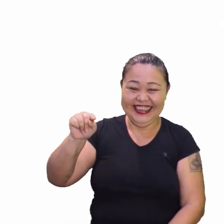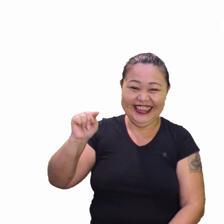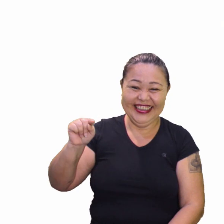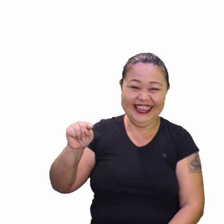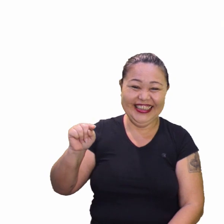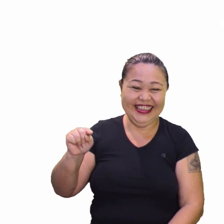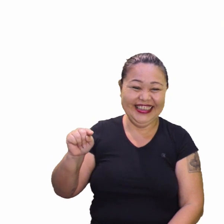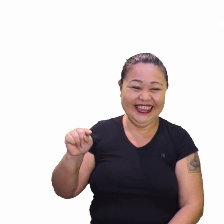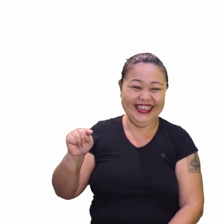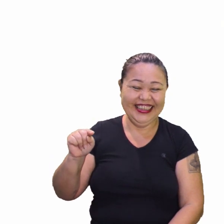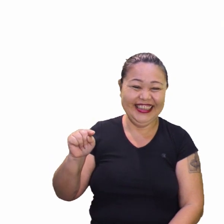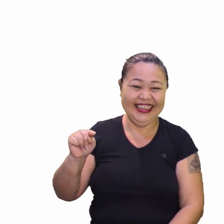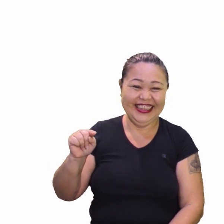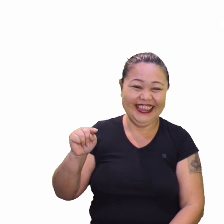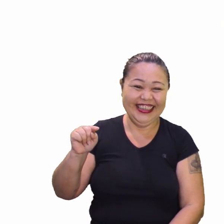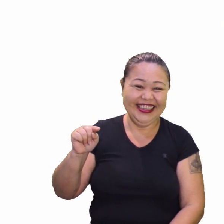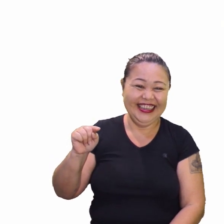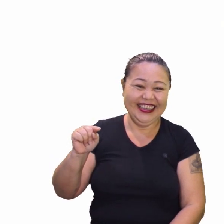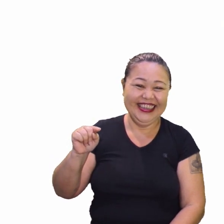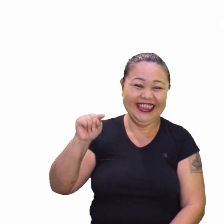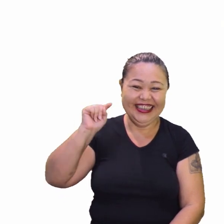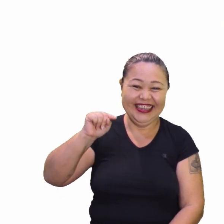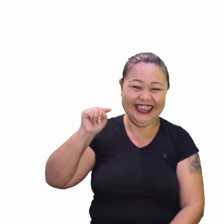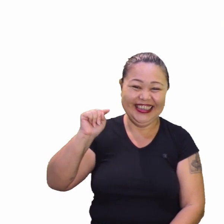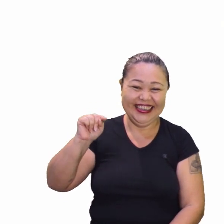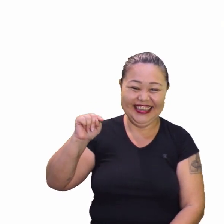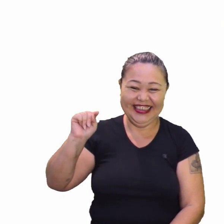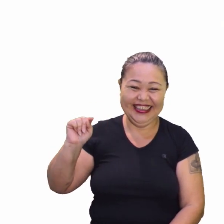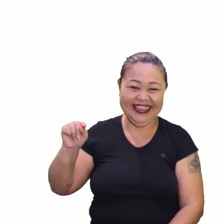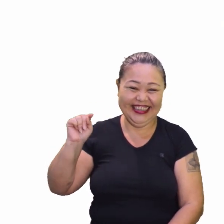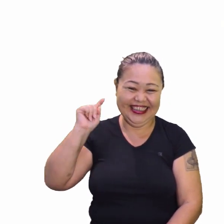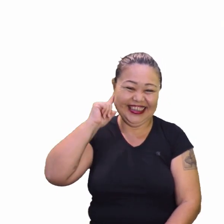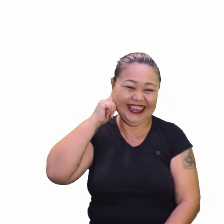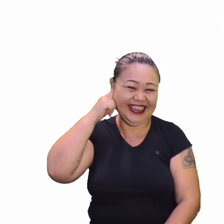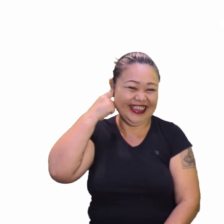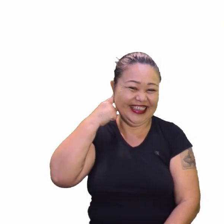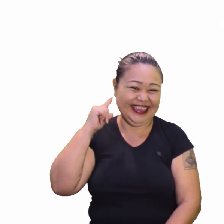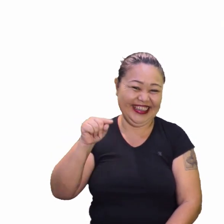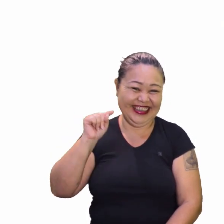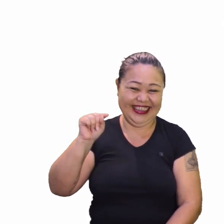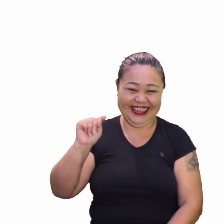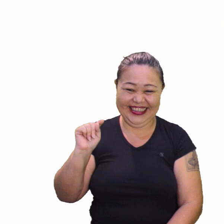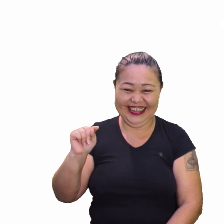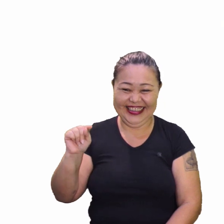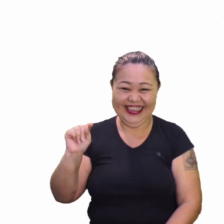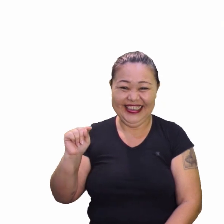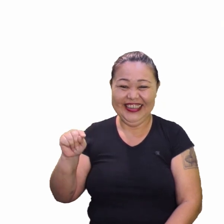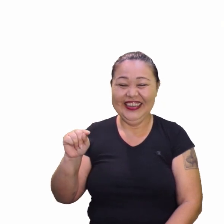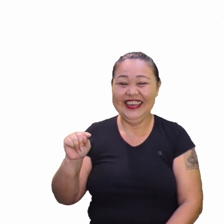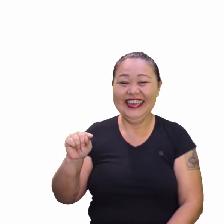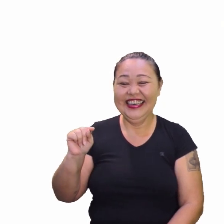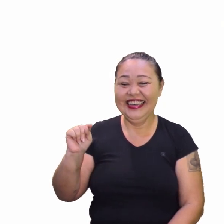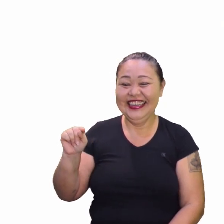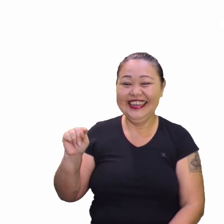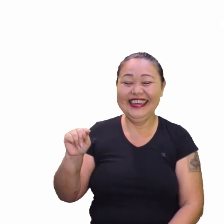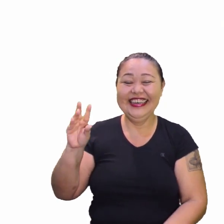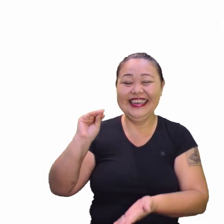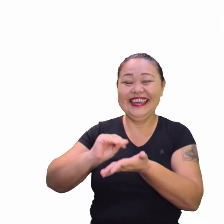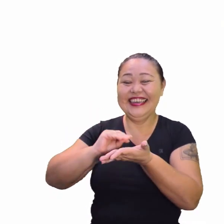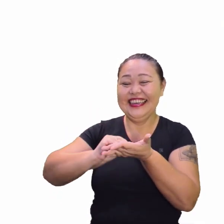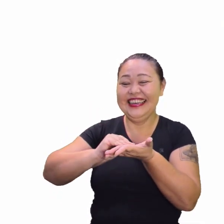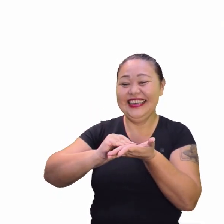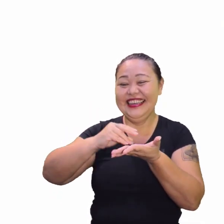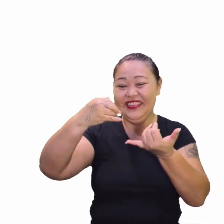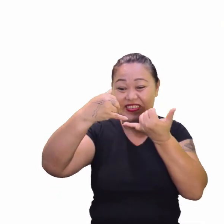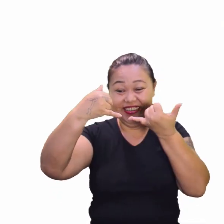você pegar o mouse e colocar pontinho, vai ficar vários pontinhos aqui, ó. Era para ser pontinho na questão, só que